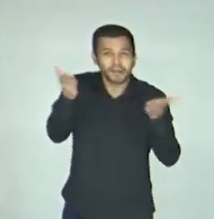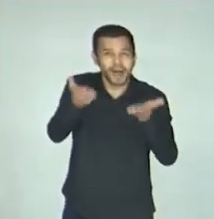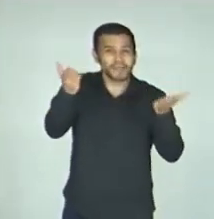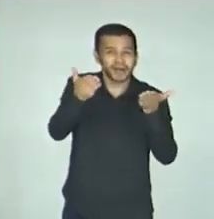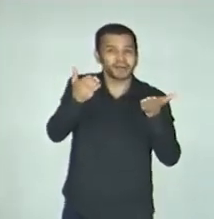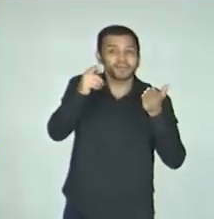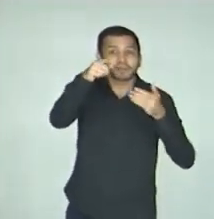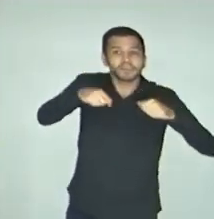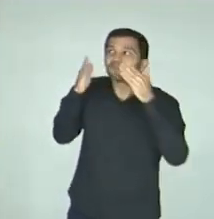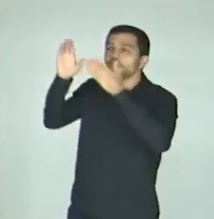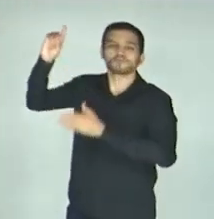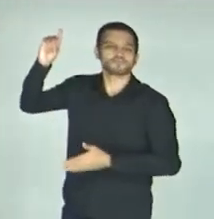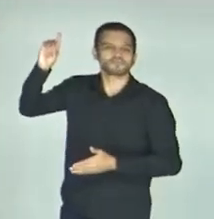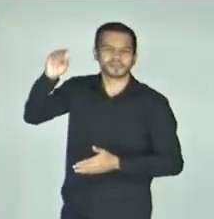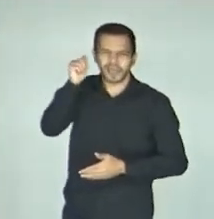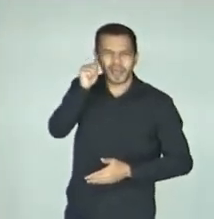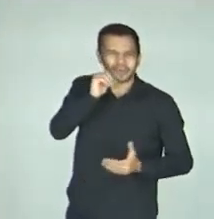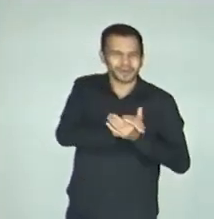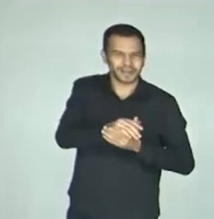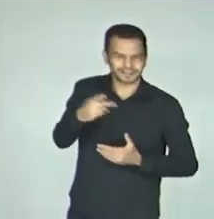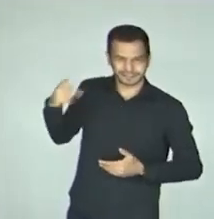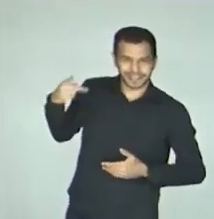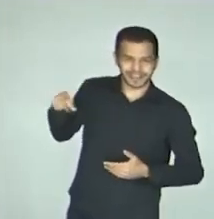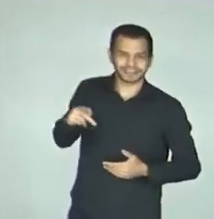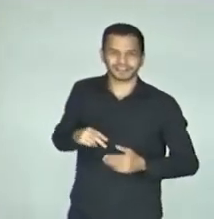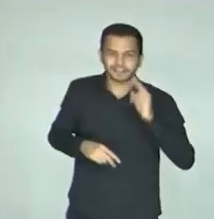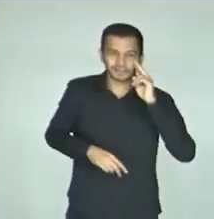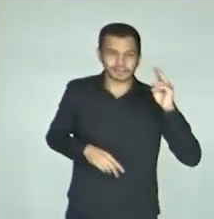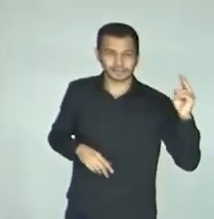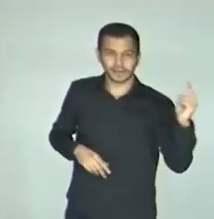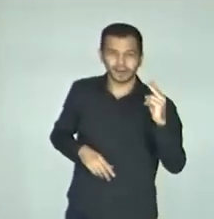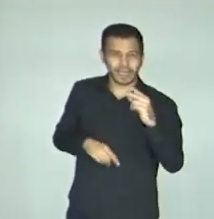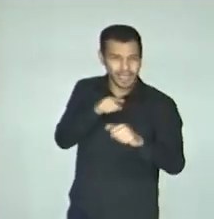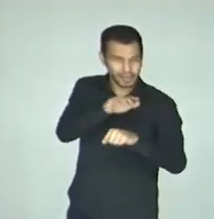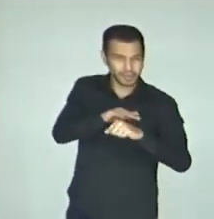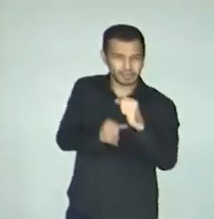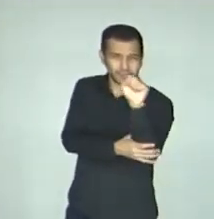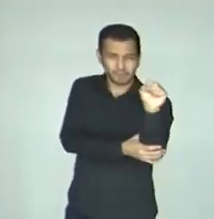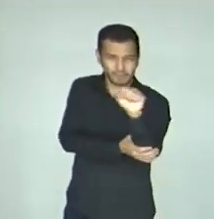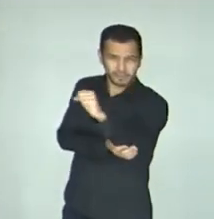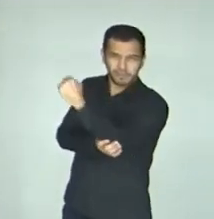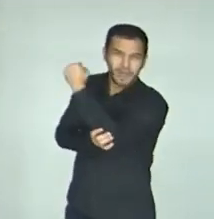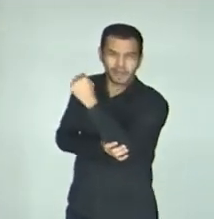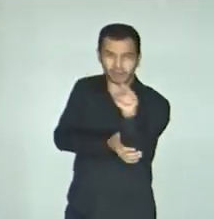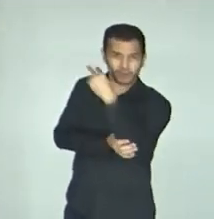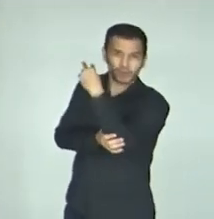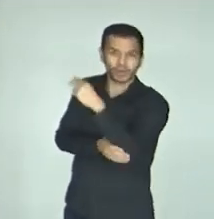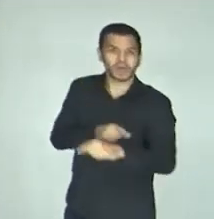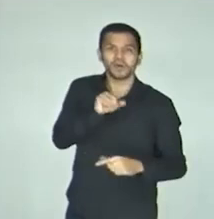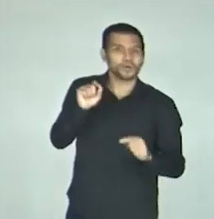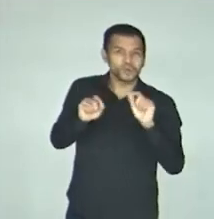e quando a mulher de Ló olha para trás ela olha ela olha para uma cidade pervertida